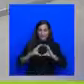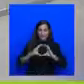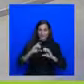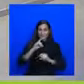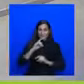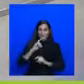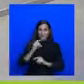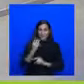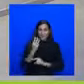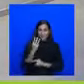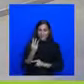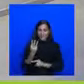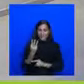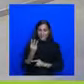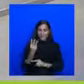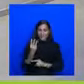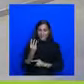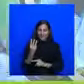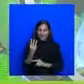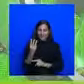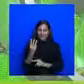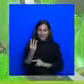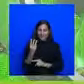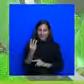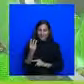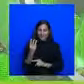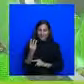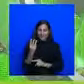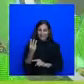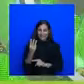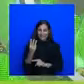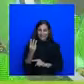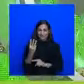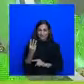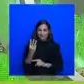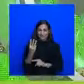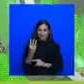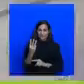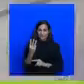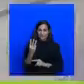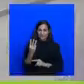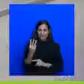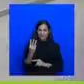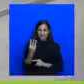Bola verde, número 3.